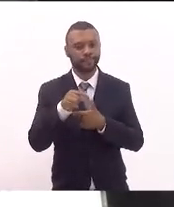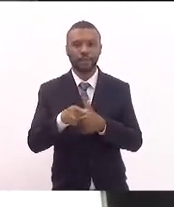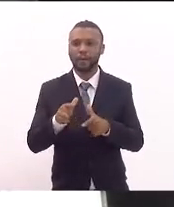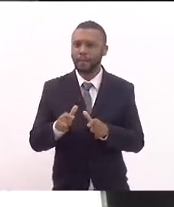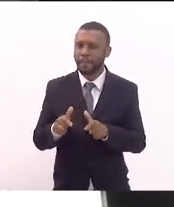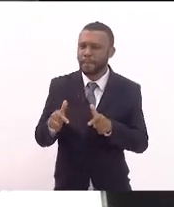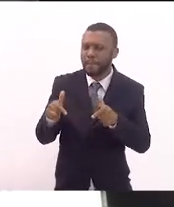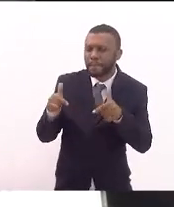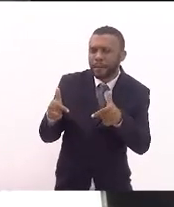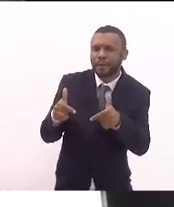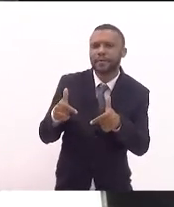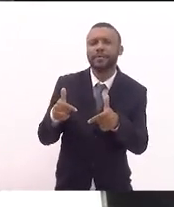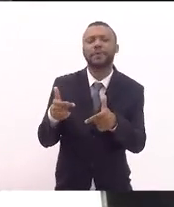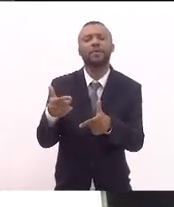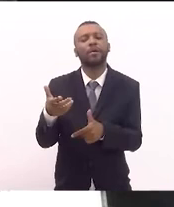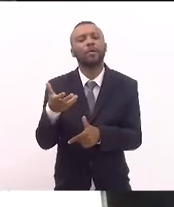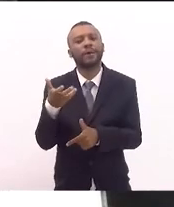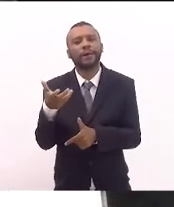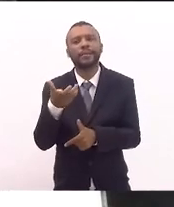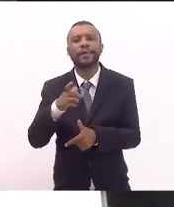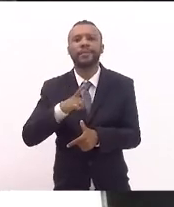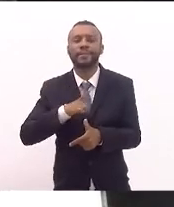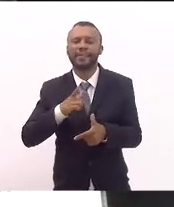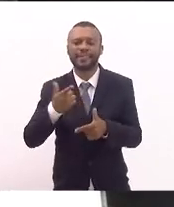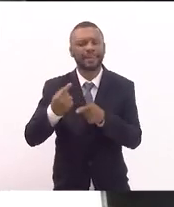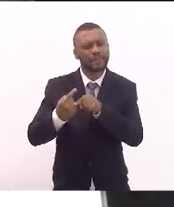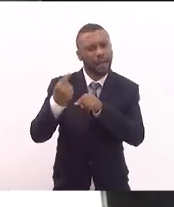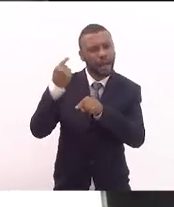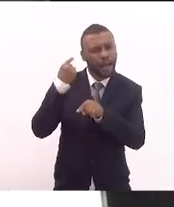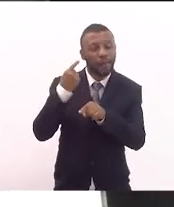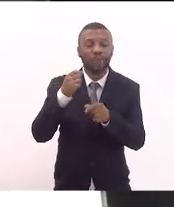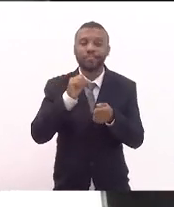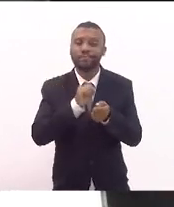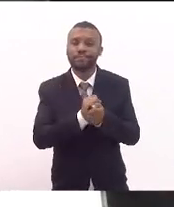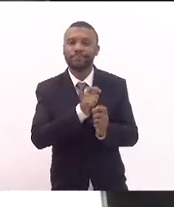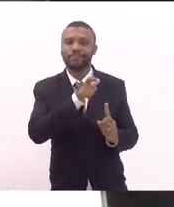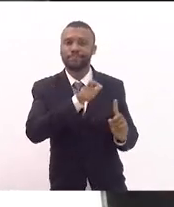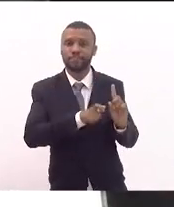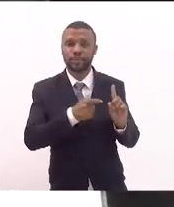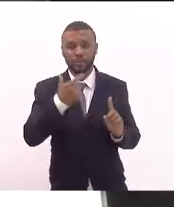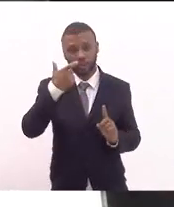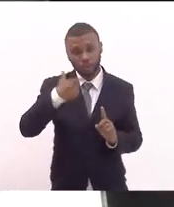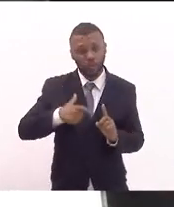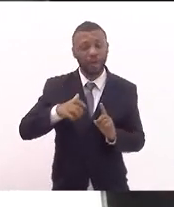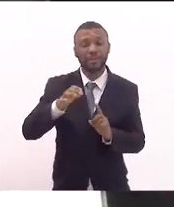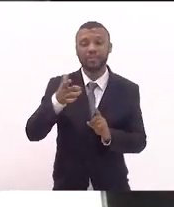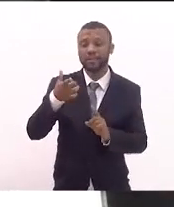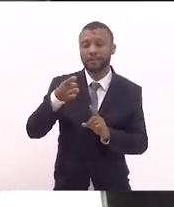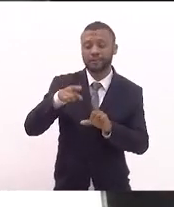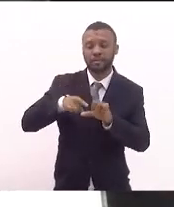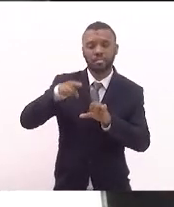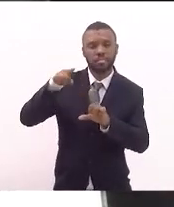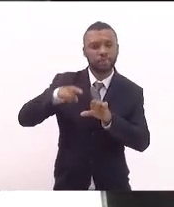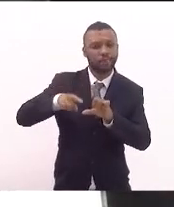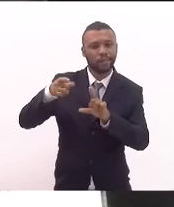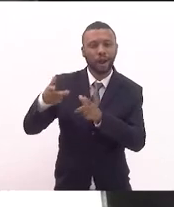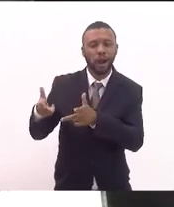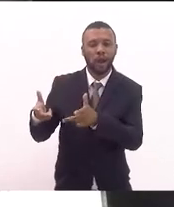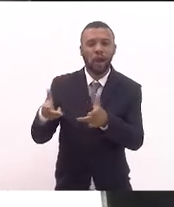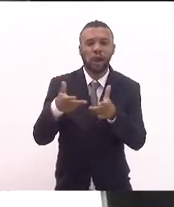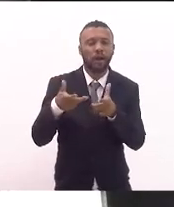queria ter tido a Paula Mery na minha época. Eu sou uma das estatísticas do abuso e da exploração sexual